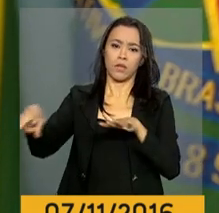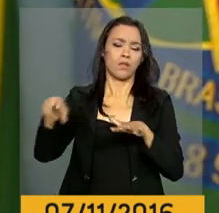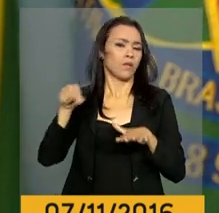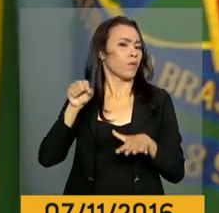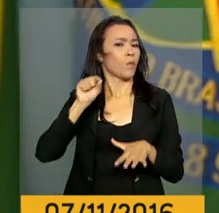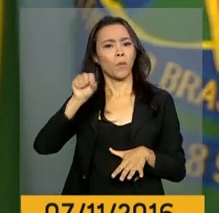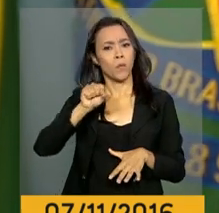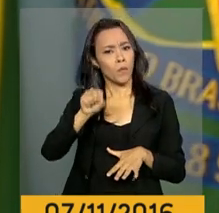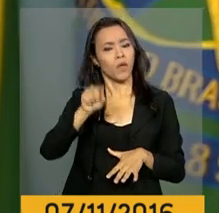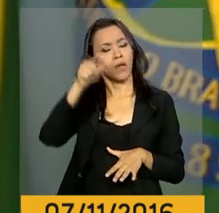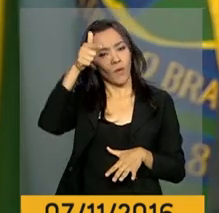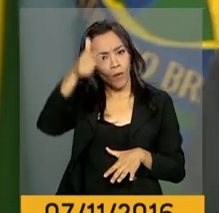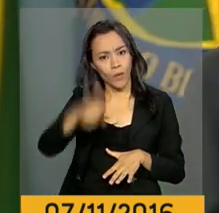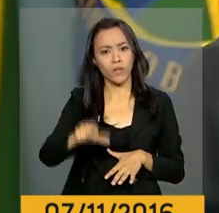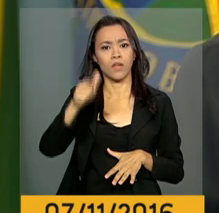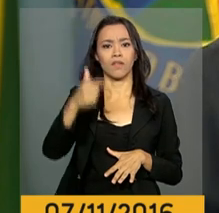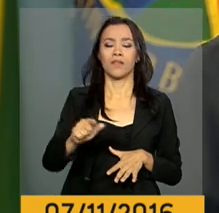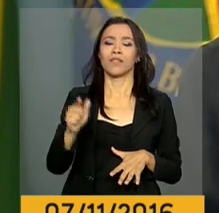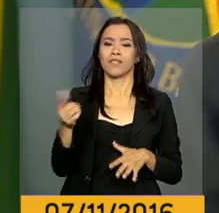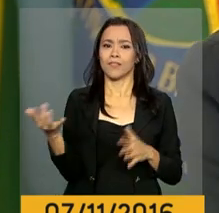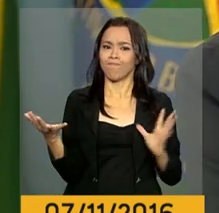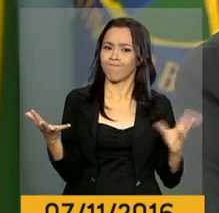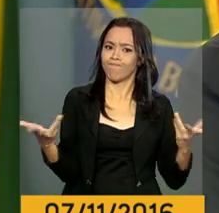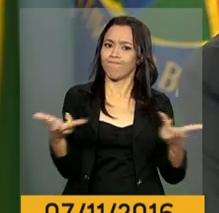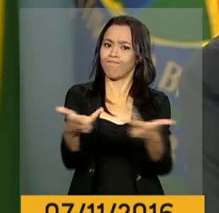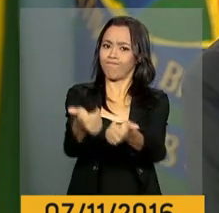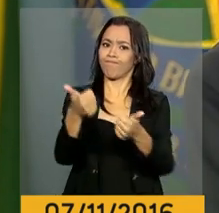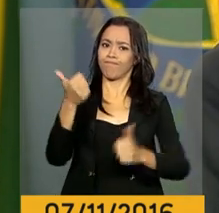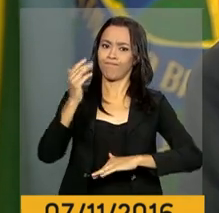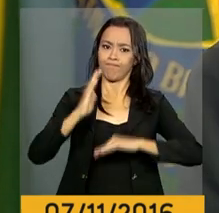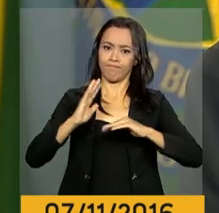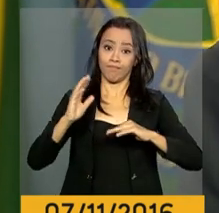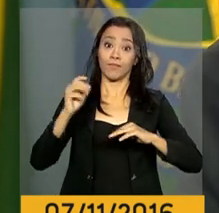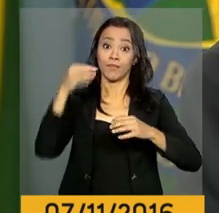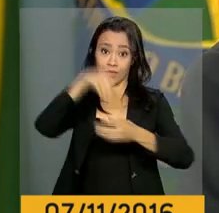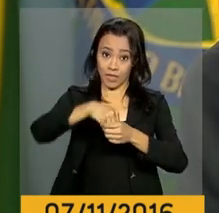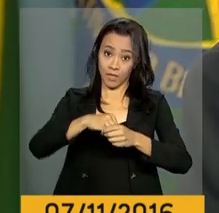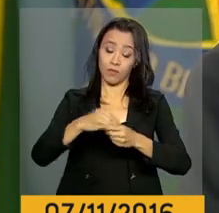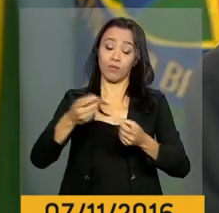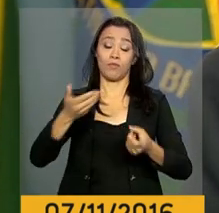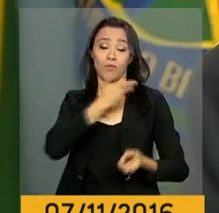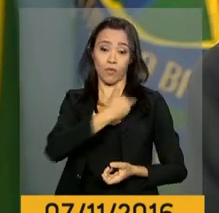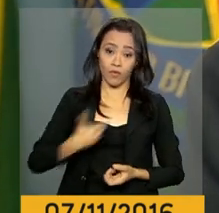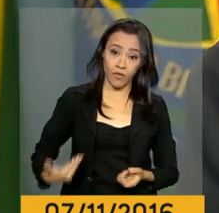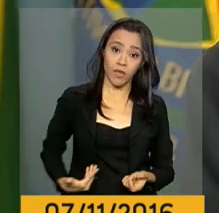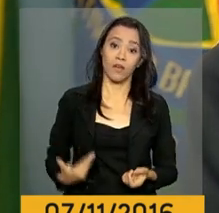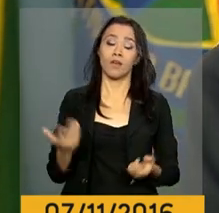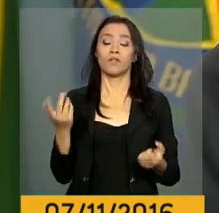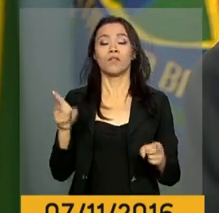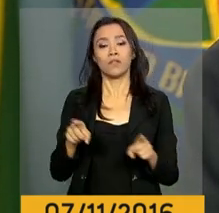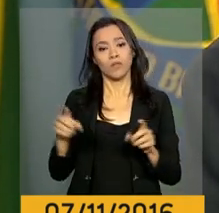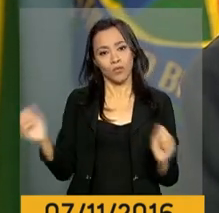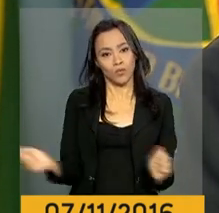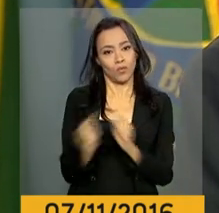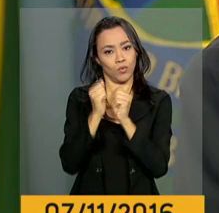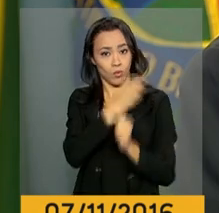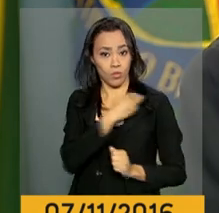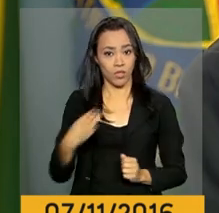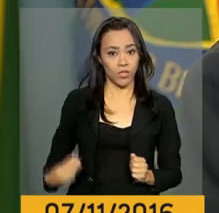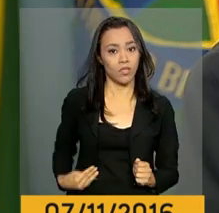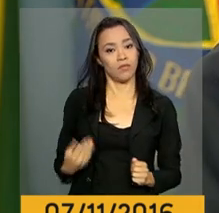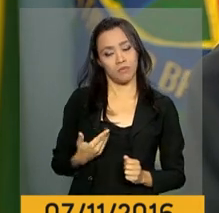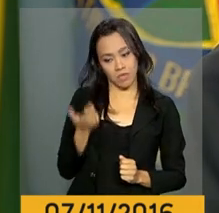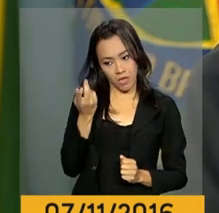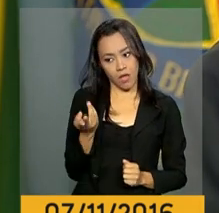revelará mais uma vez a agilidade do governo, por meio dos seus ministros e, no particular, por meio do